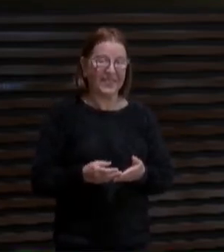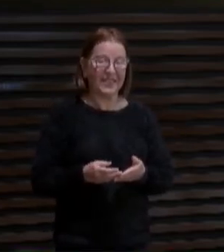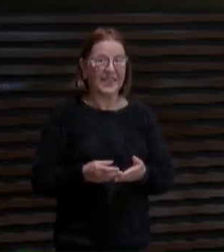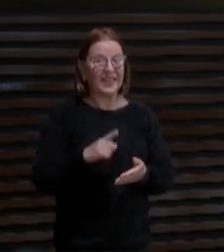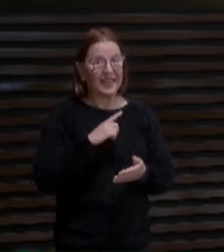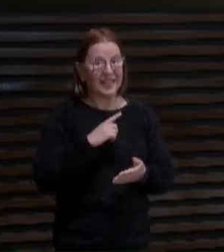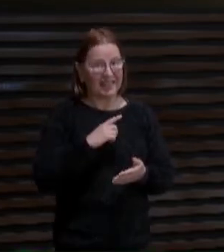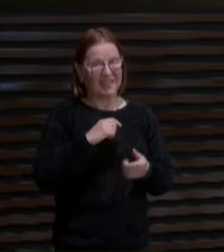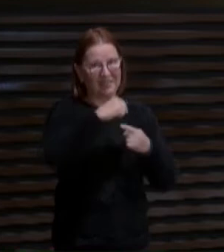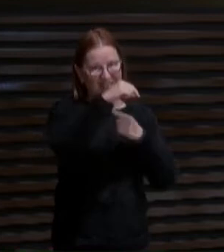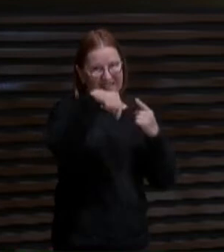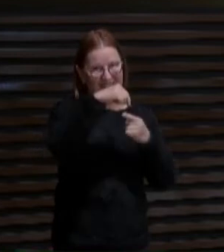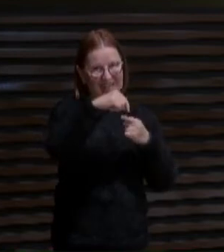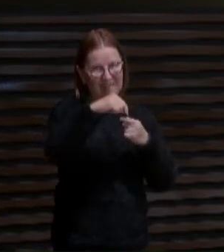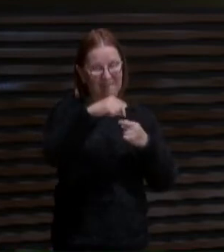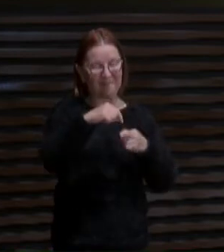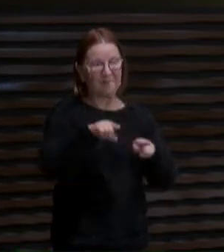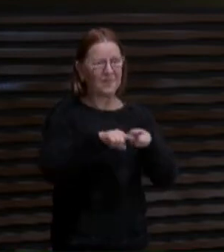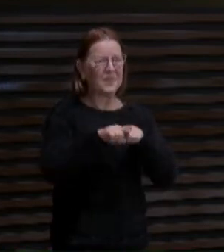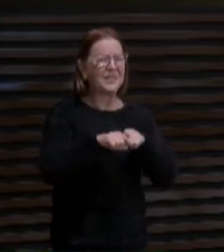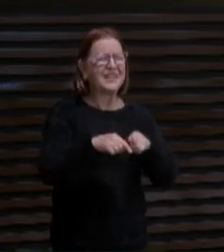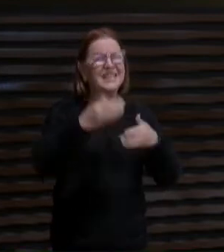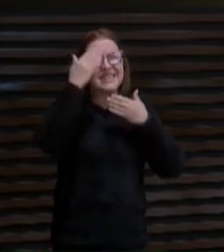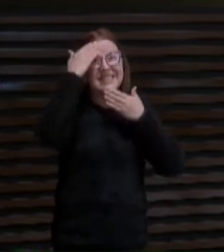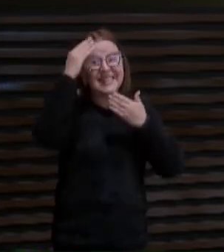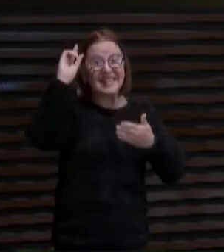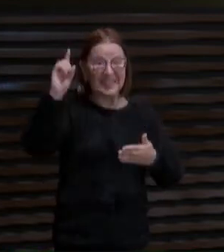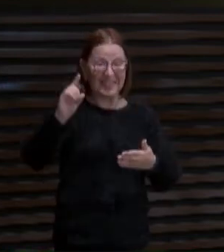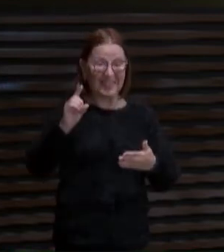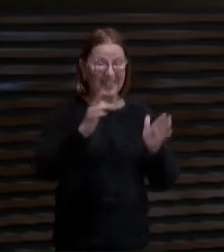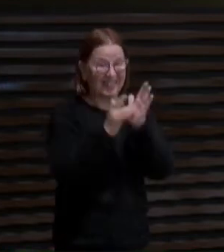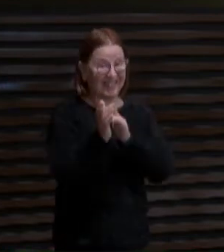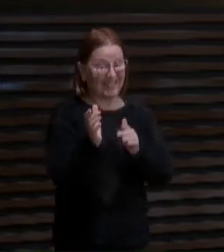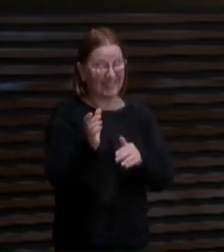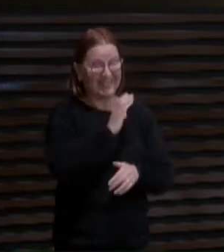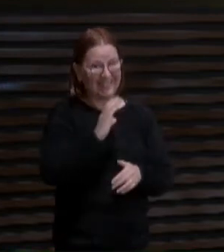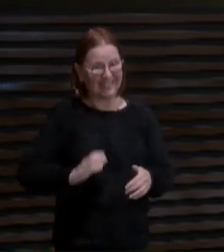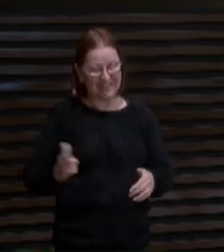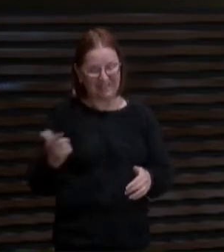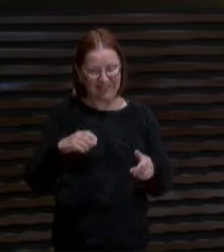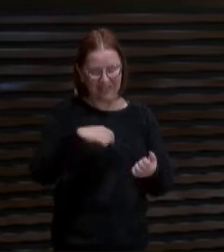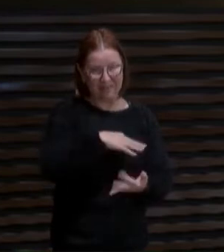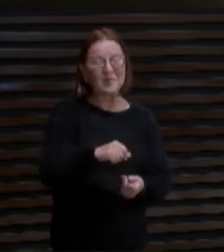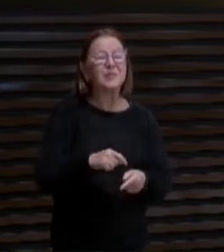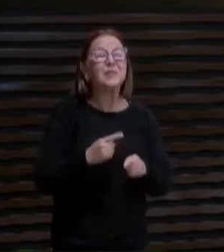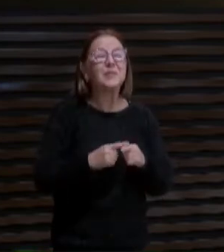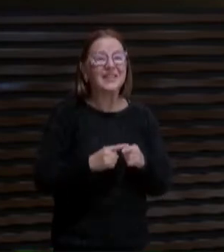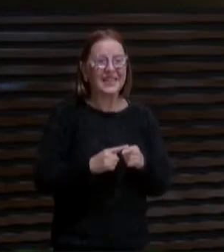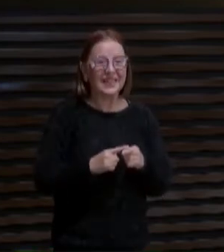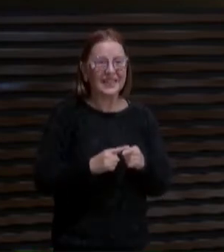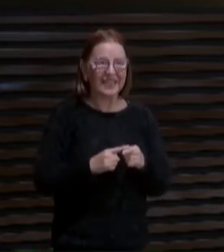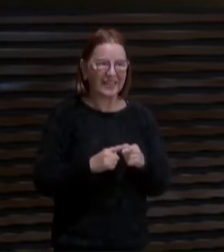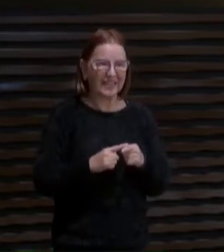meus irmãos Graças a Deus que Jesus Cristo veio esse mundo sabe para que para nos levar nos livrar